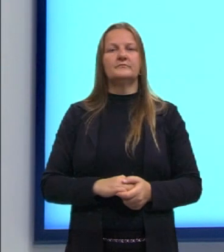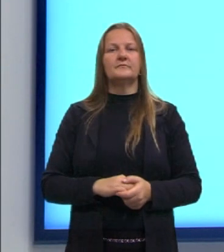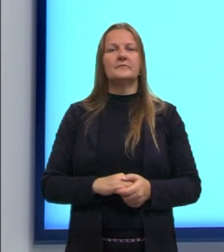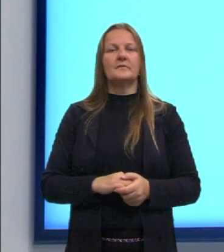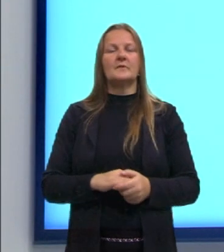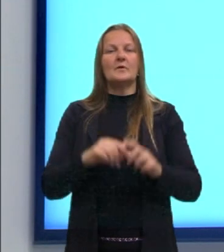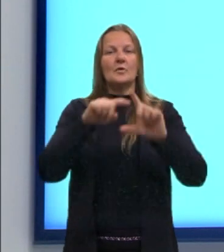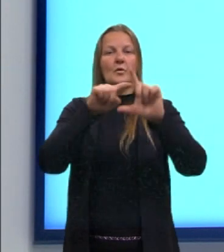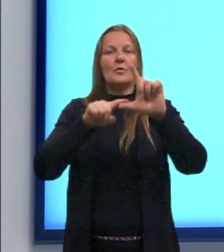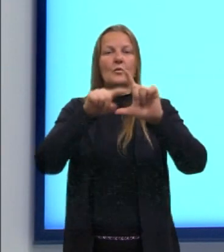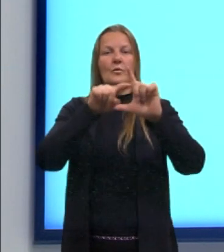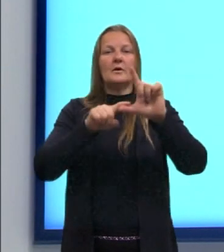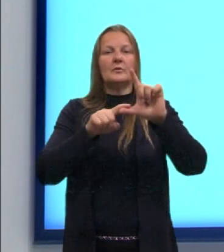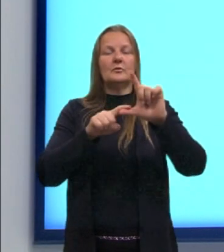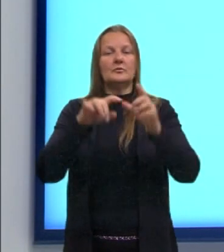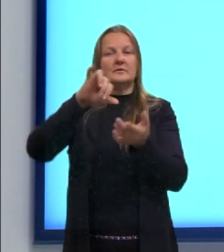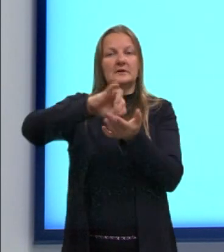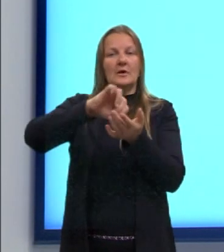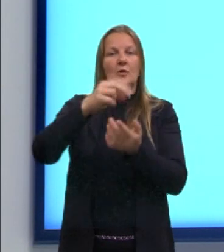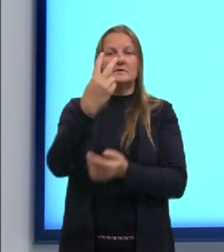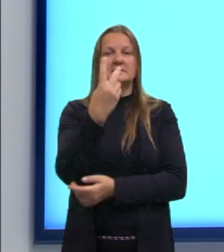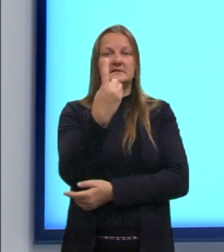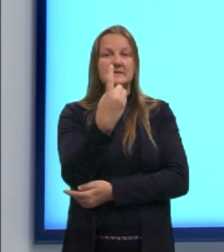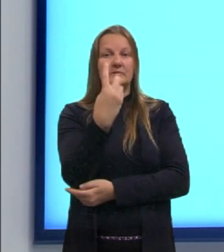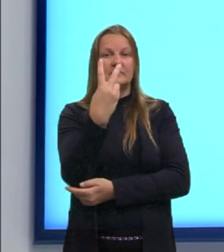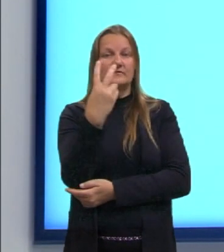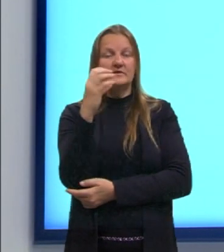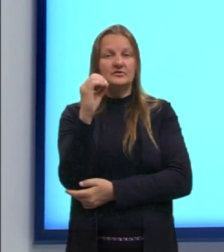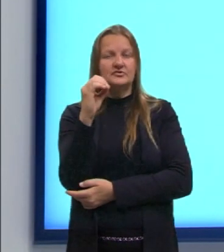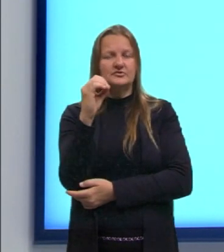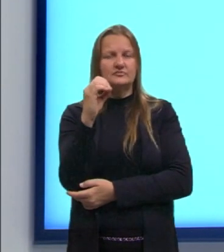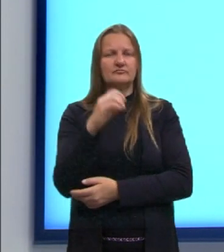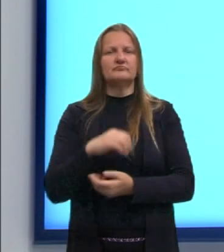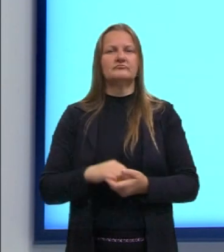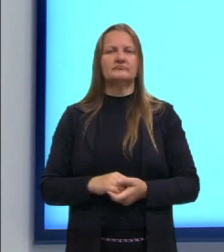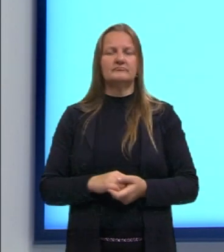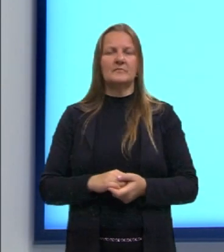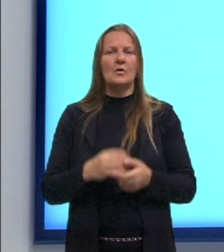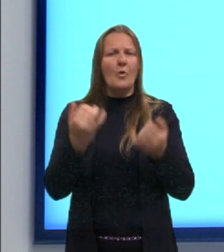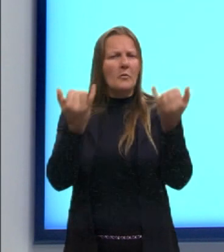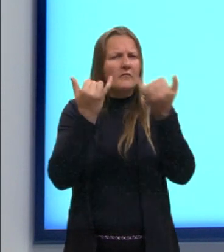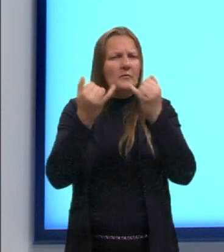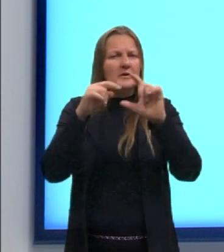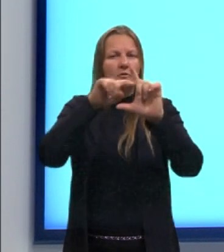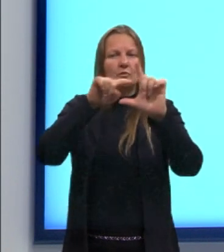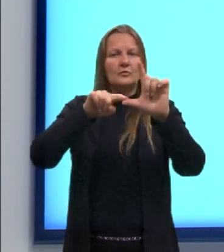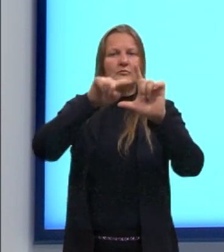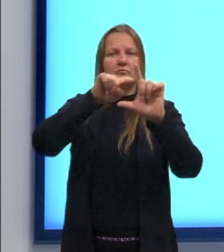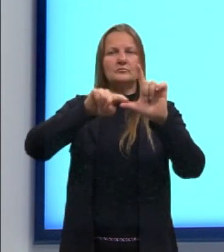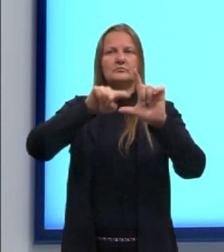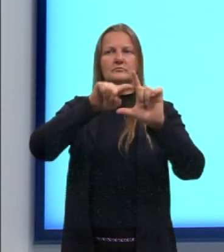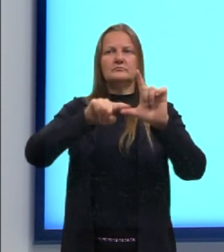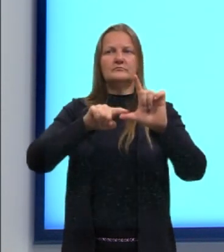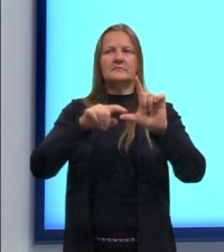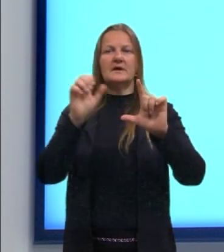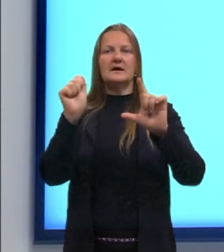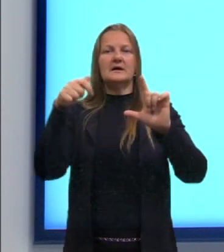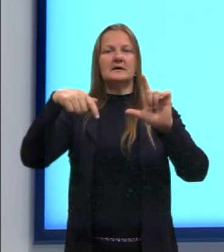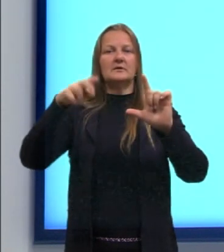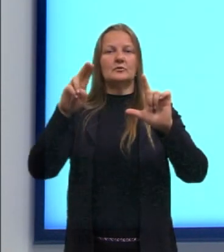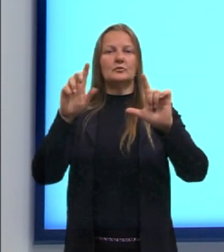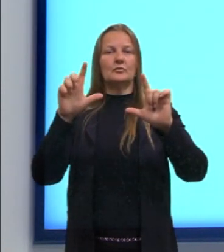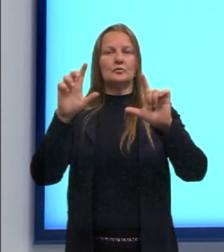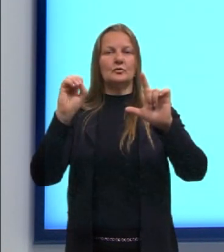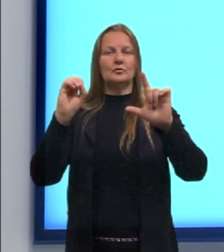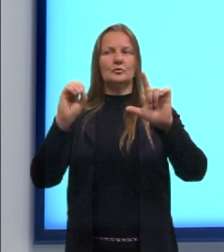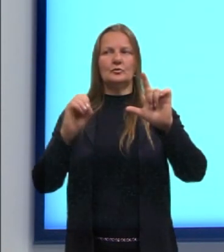é 120 graus. Como é que nós vamos analisar essa informação do ângulo? O que nós sabemos? Os nossos dois